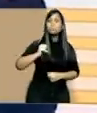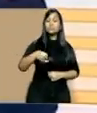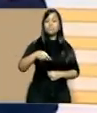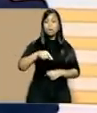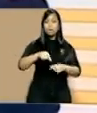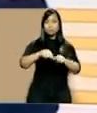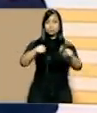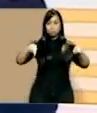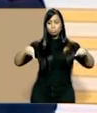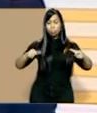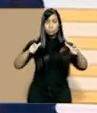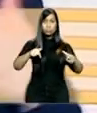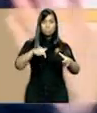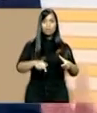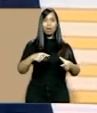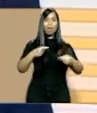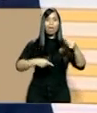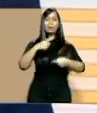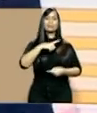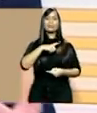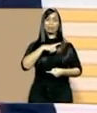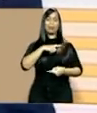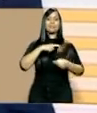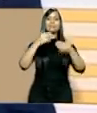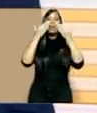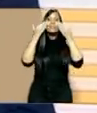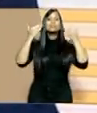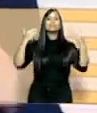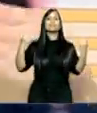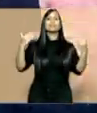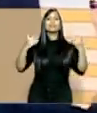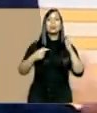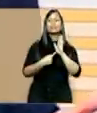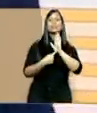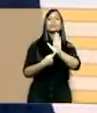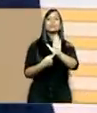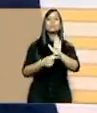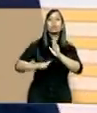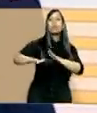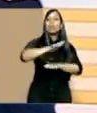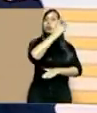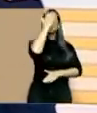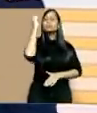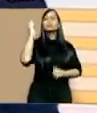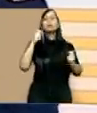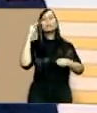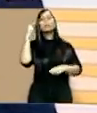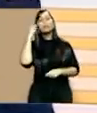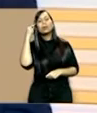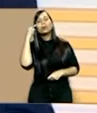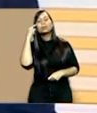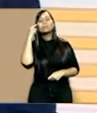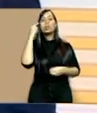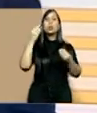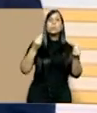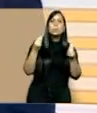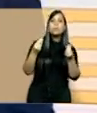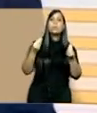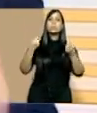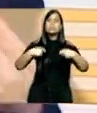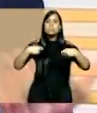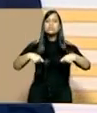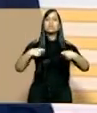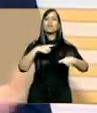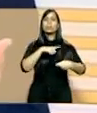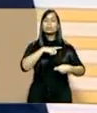abre debate para essa questão da visibilidade, da voz para que as pessoas possam repensar. Deveria ser